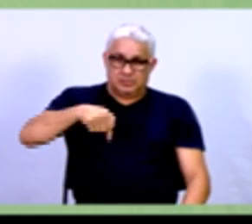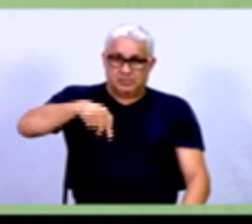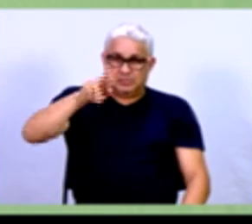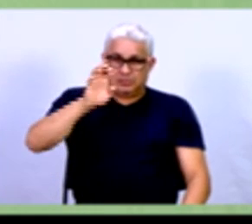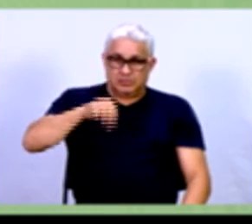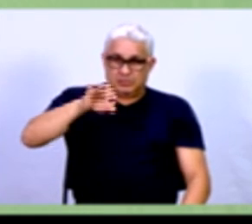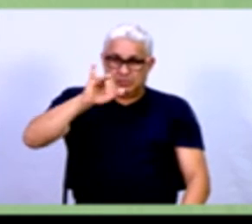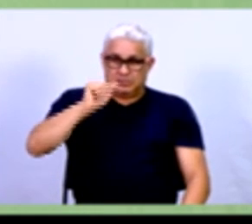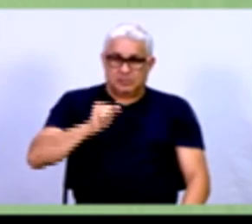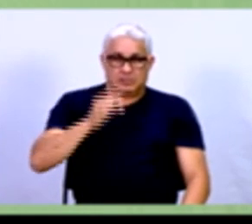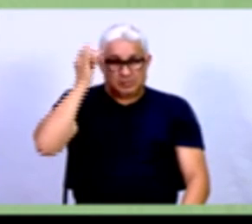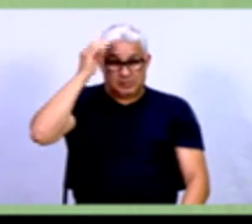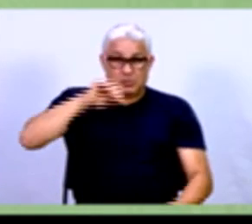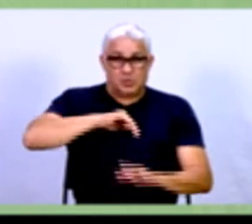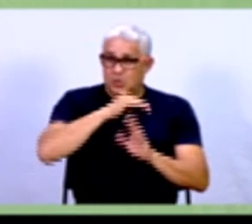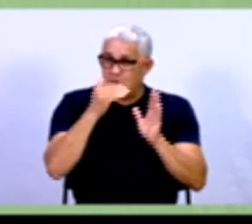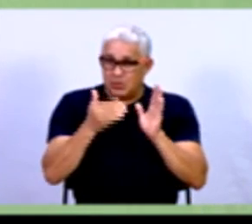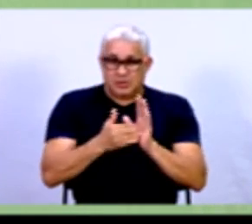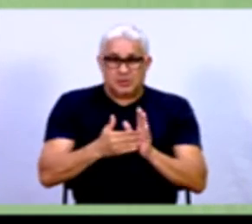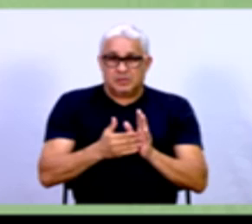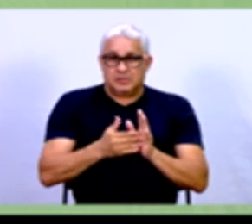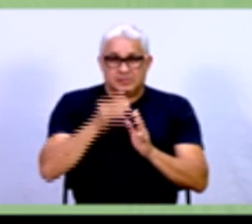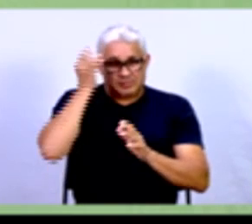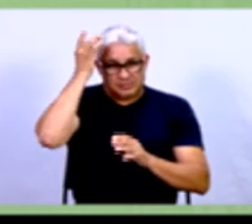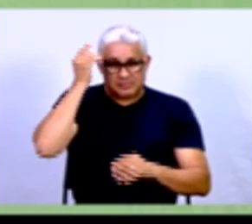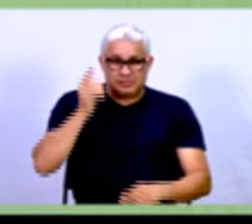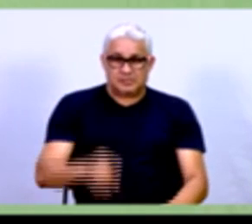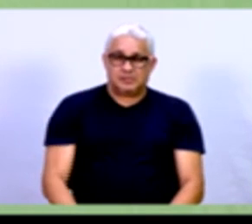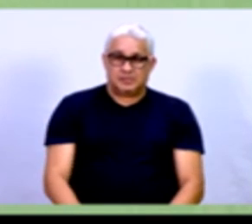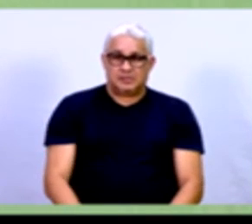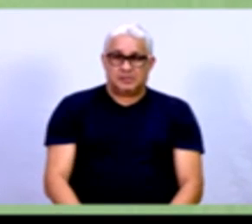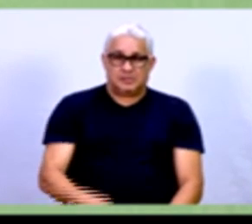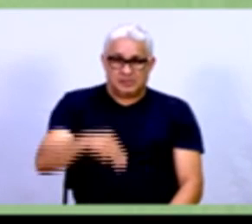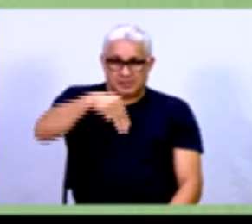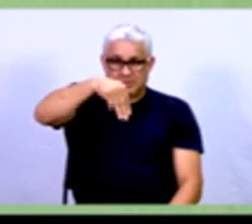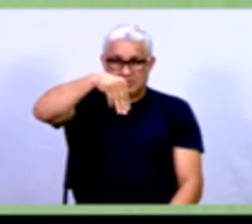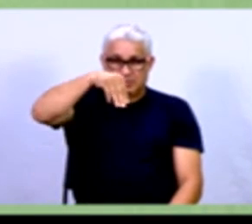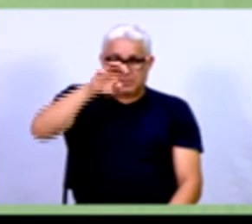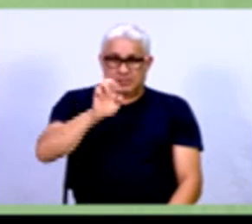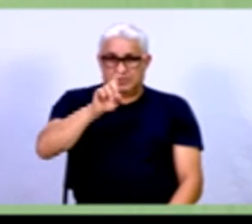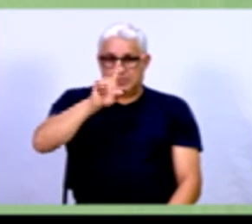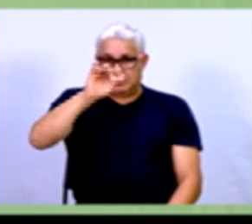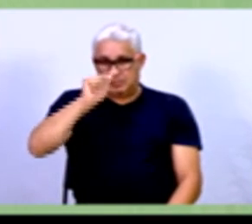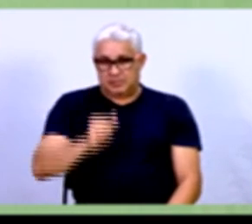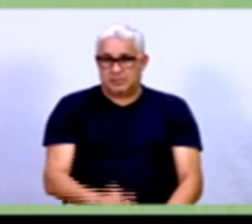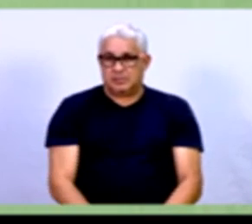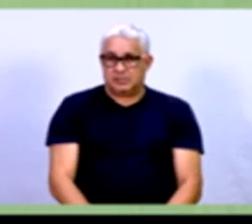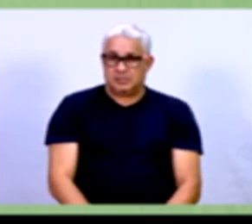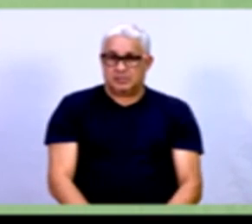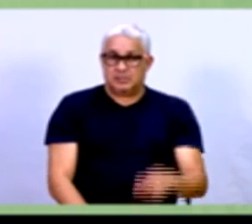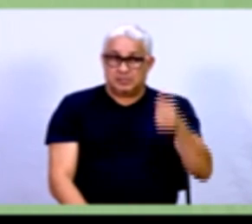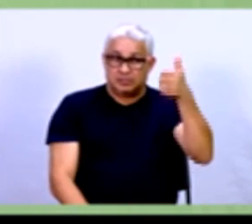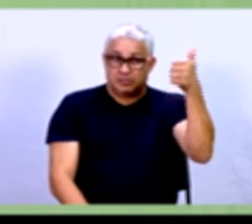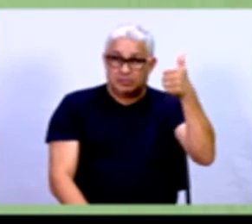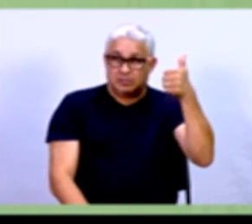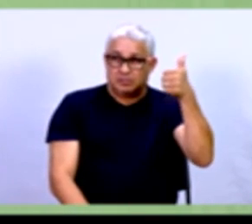mais fácil de todos que eu falei para vocês, que é a nossa média aritmética. Nós vamos pegar aqui, ó, no primeiro